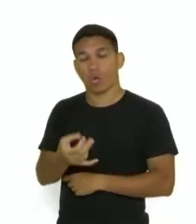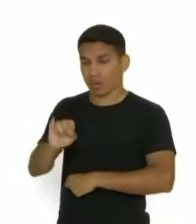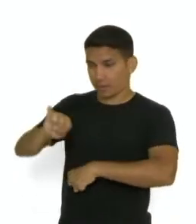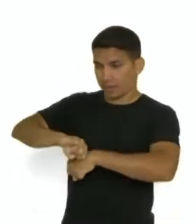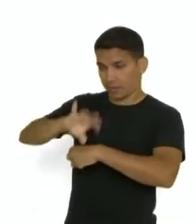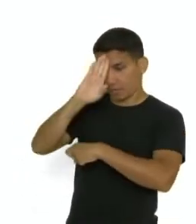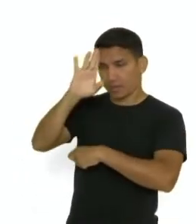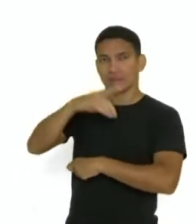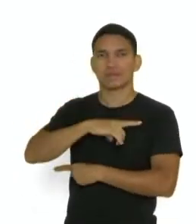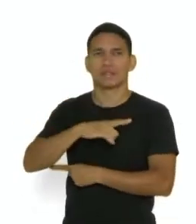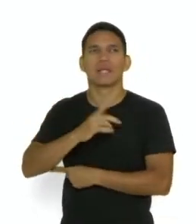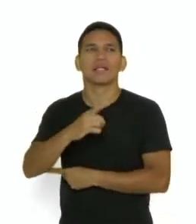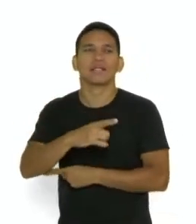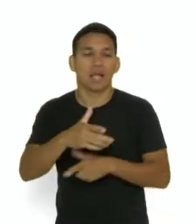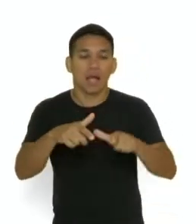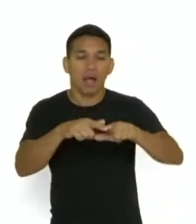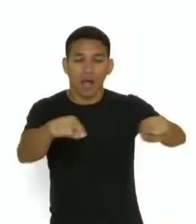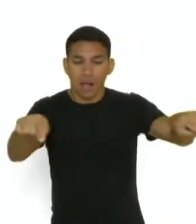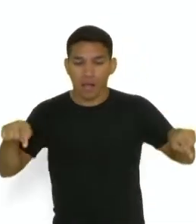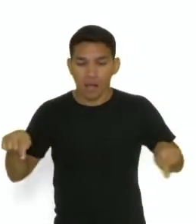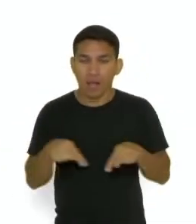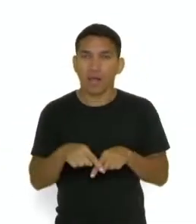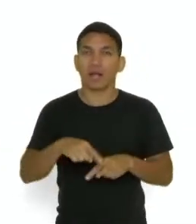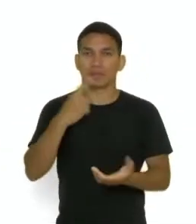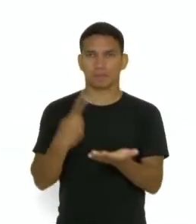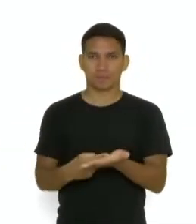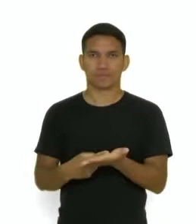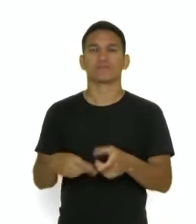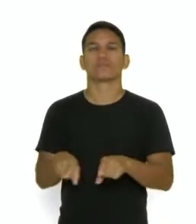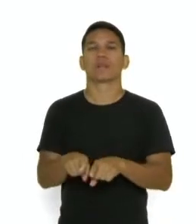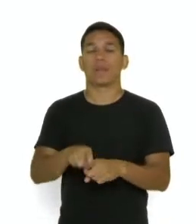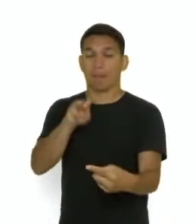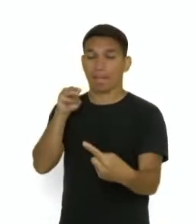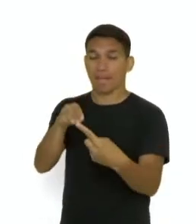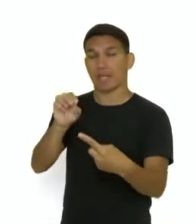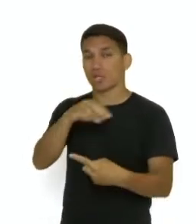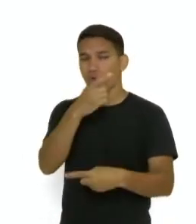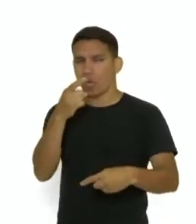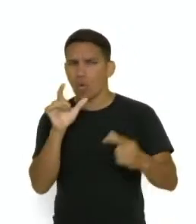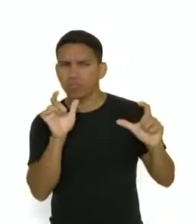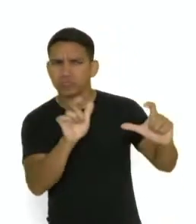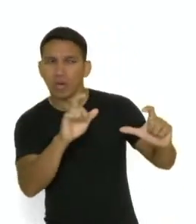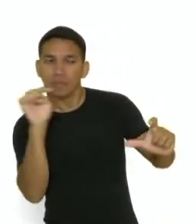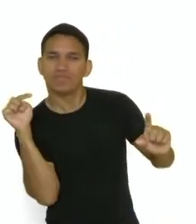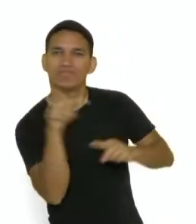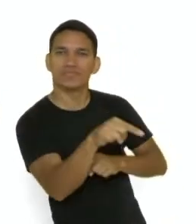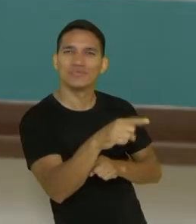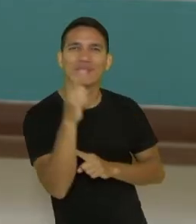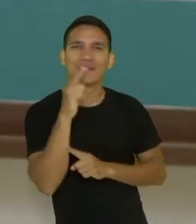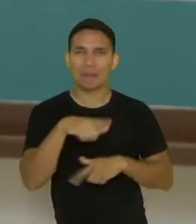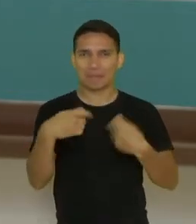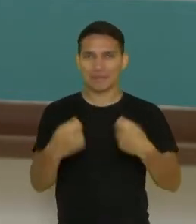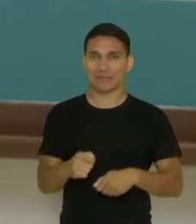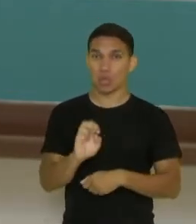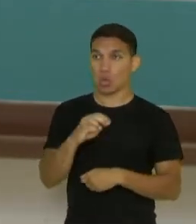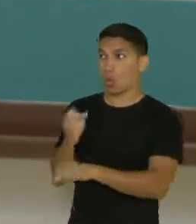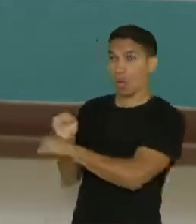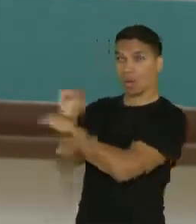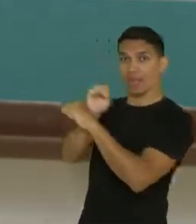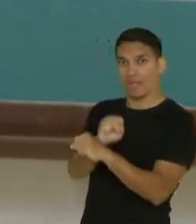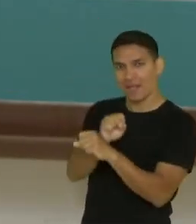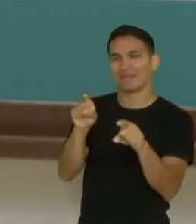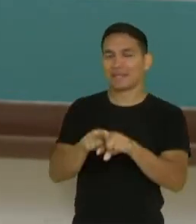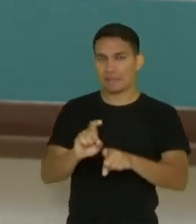Nós temos um terreno que é sempre demarcado meta ou alvo atacar e alvo a defender muito